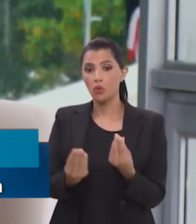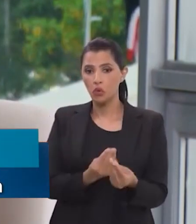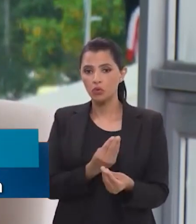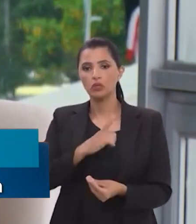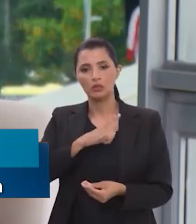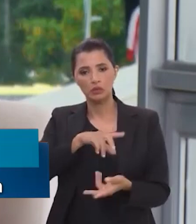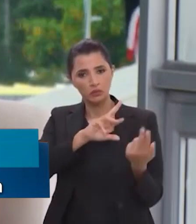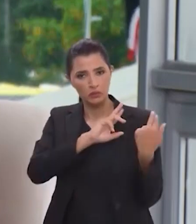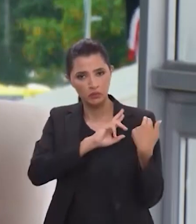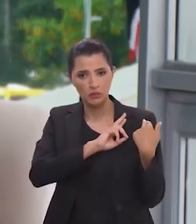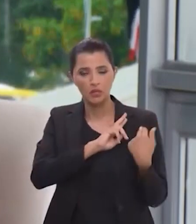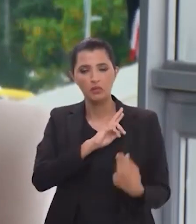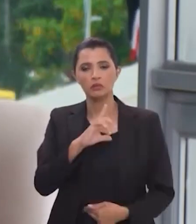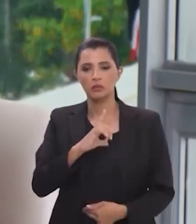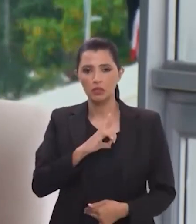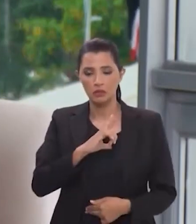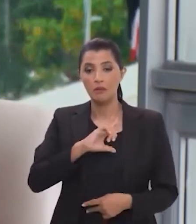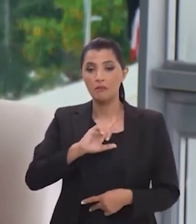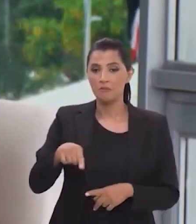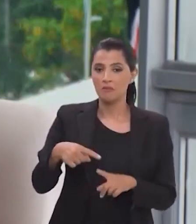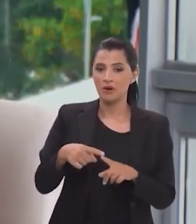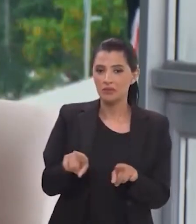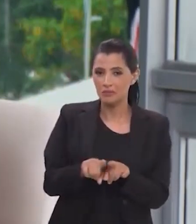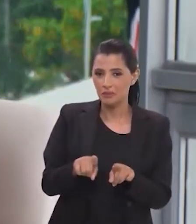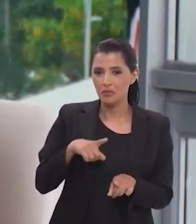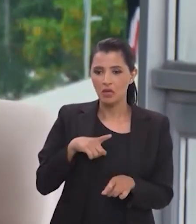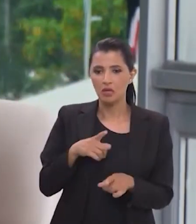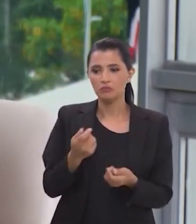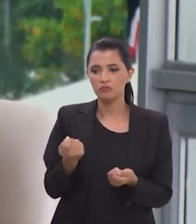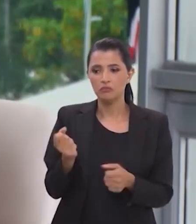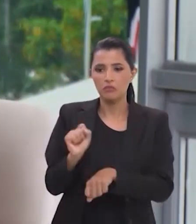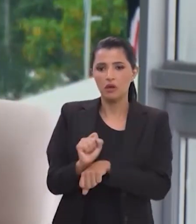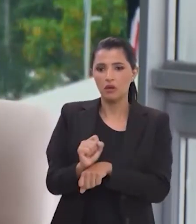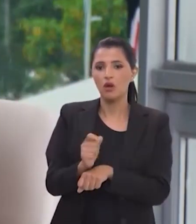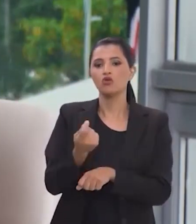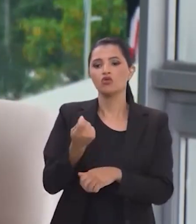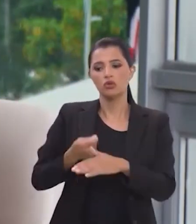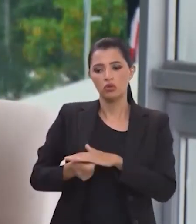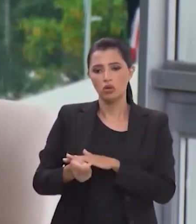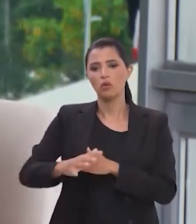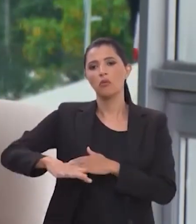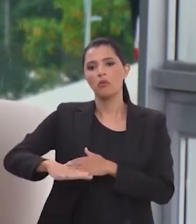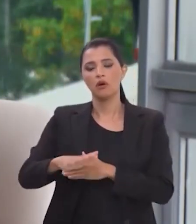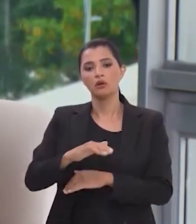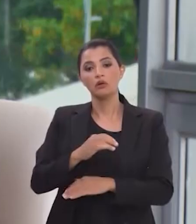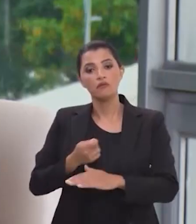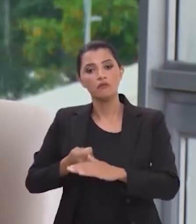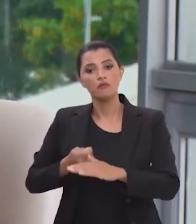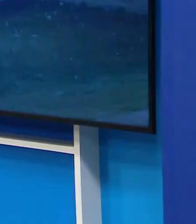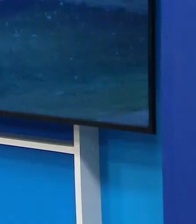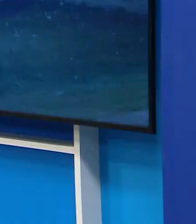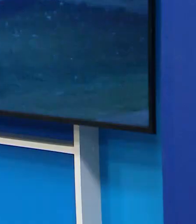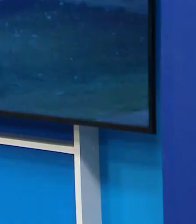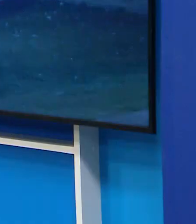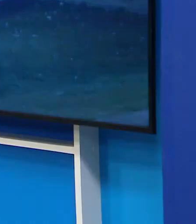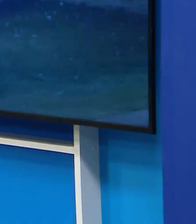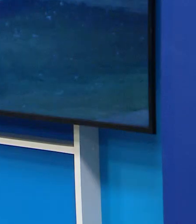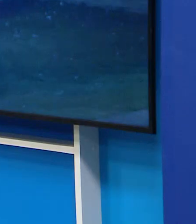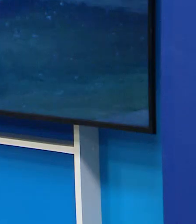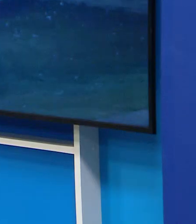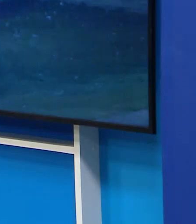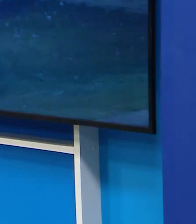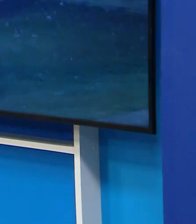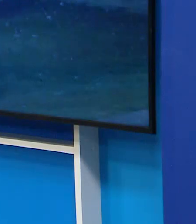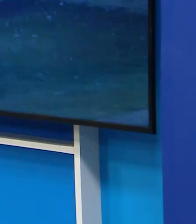demonstra claramente uma responsabilidade, mas ela não abre mão de reservar parte do recurso para investimento. Estamos